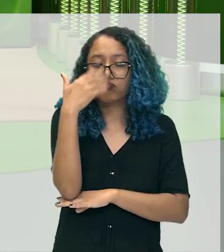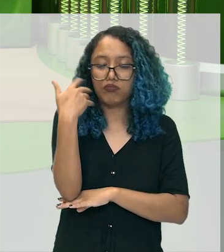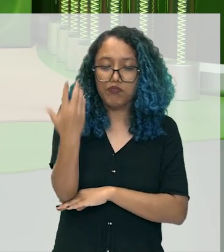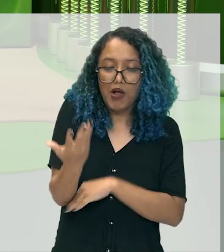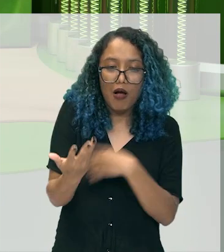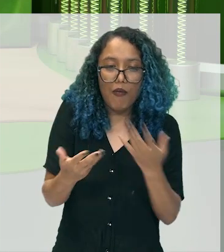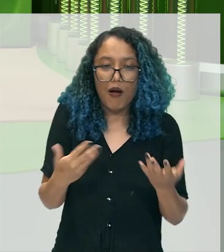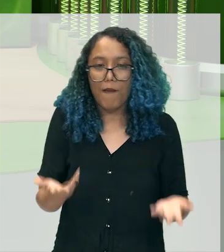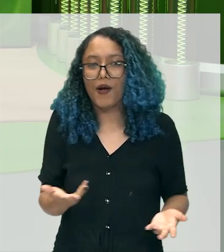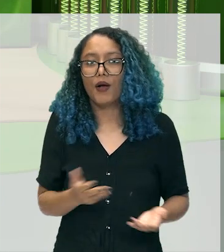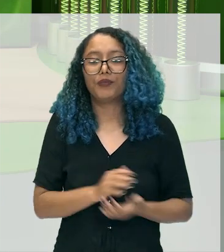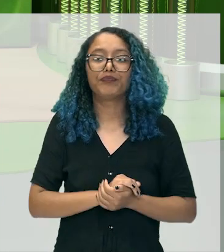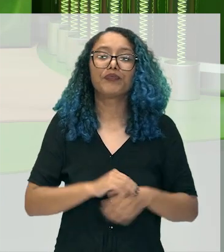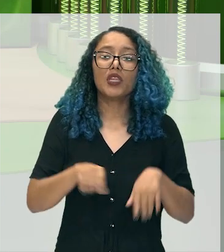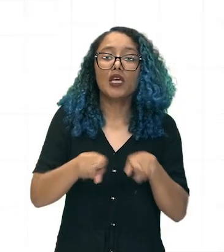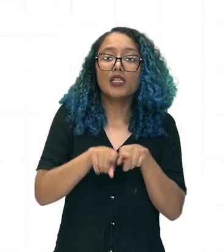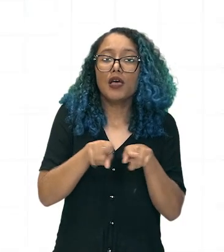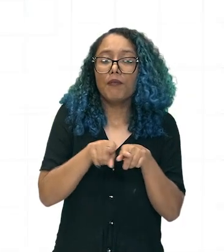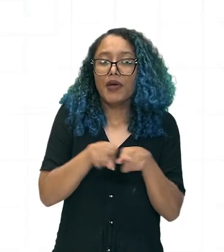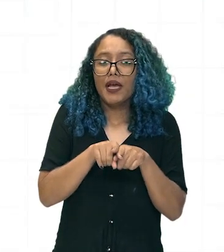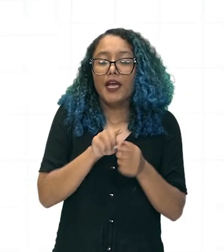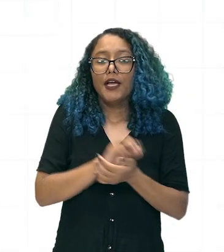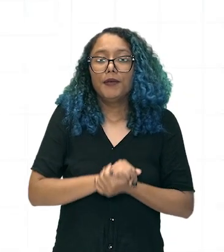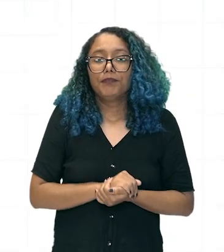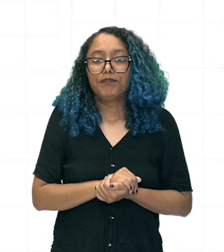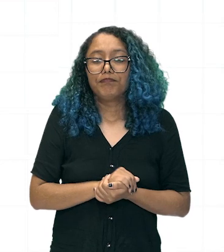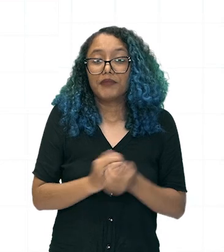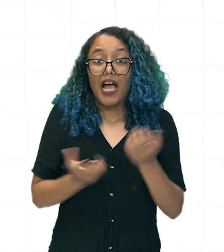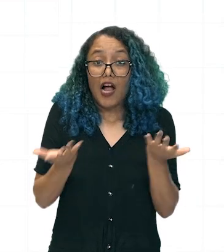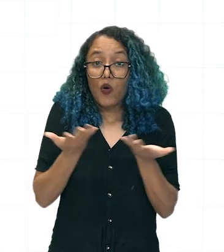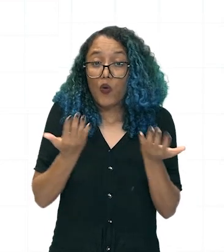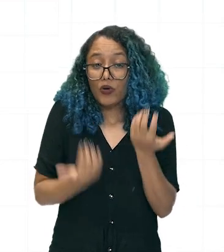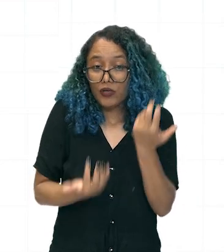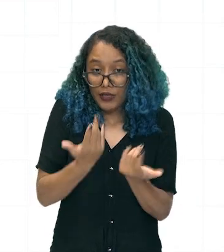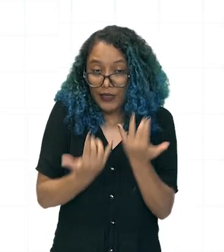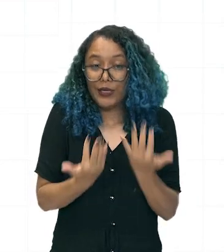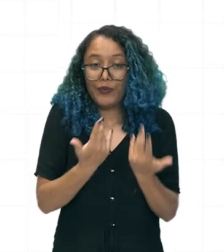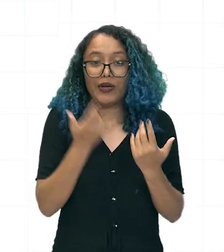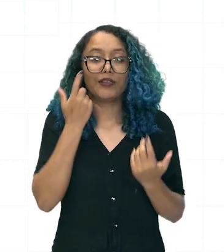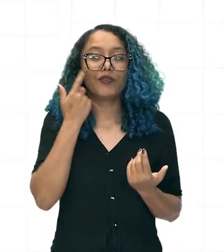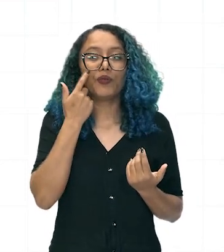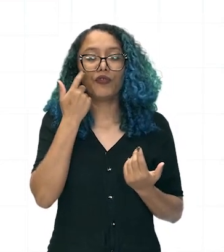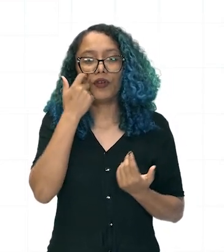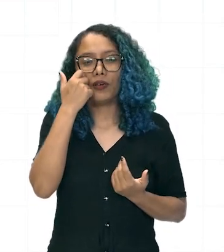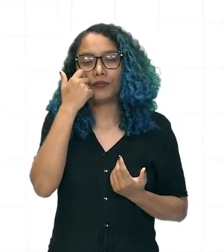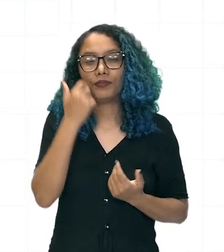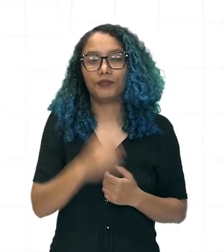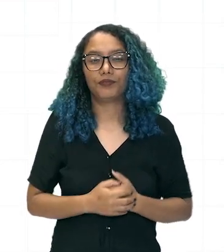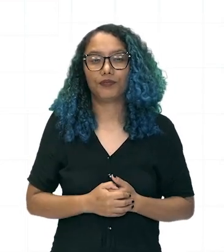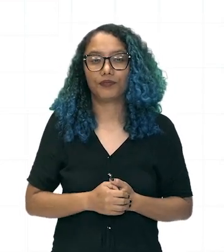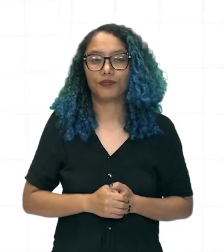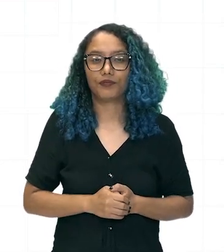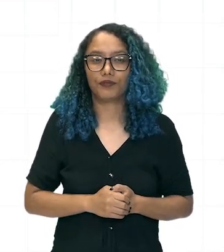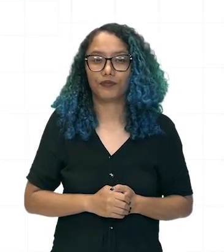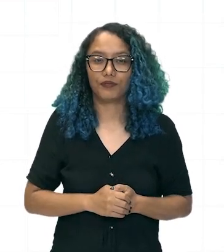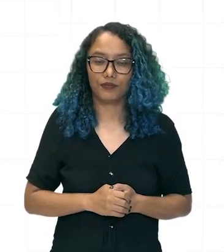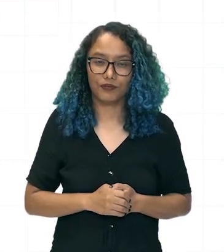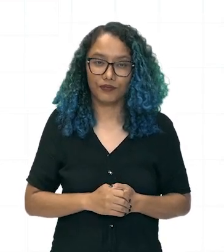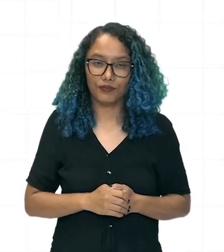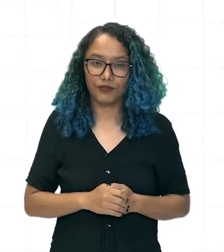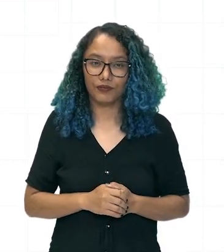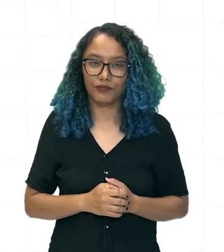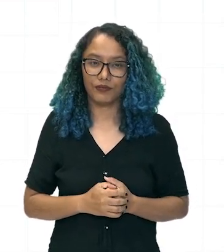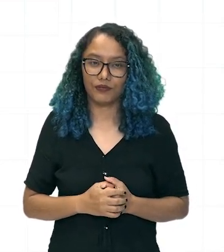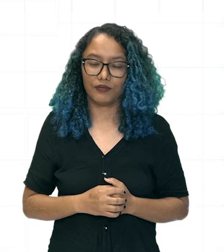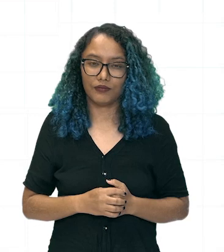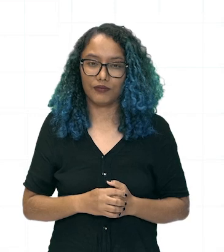aí sobre queimadas. Nós temos aí também outros aspectos sobre queimadas